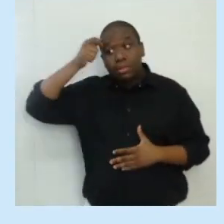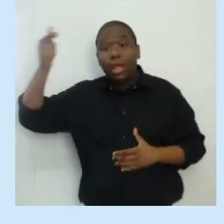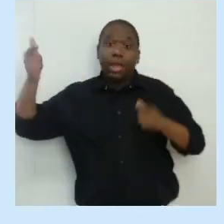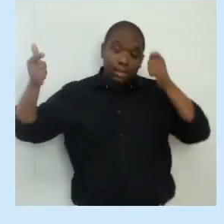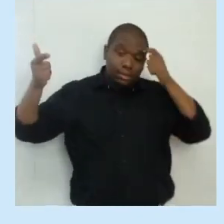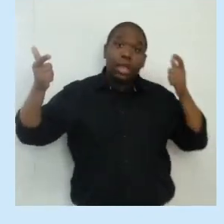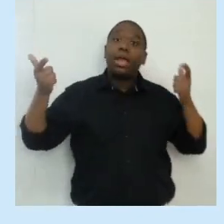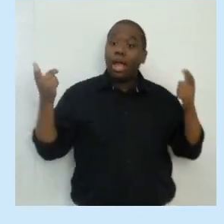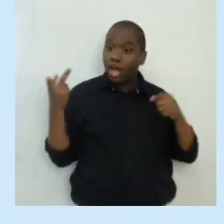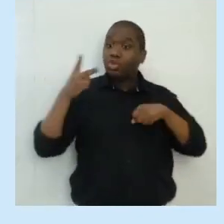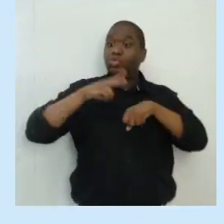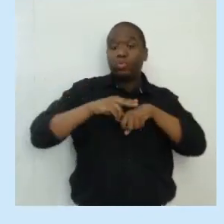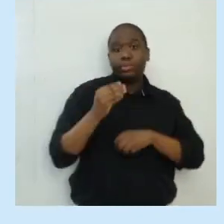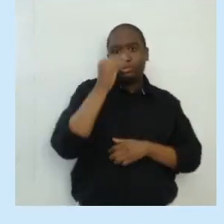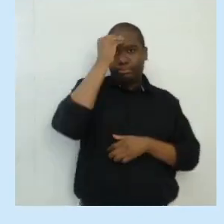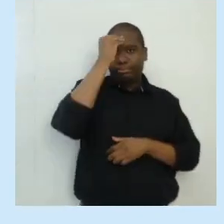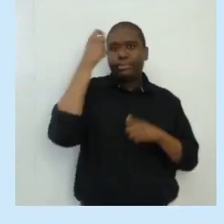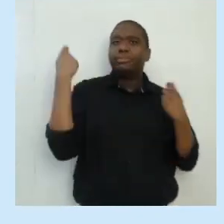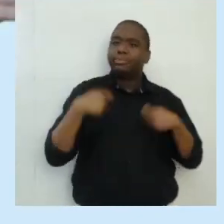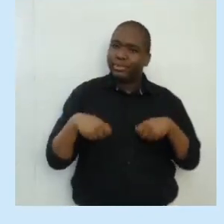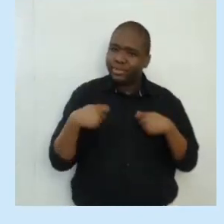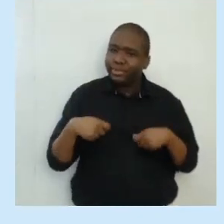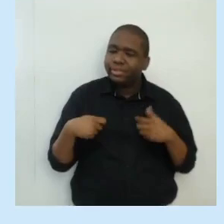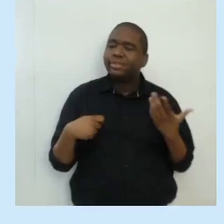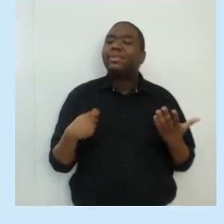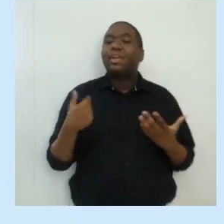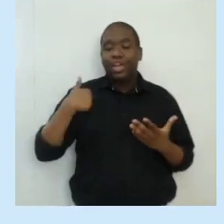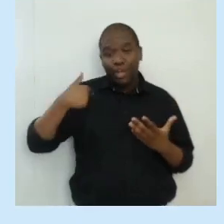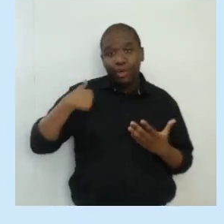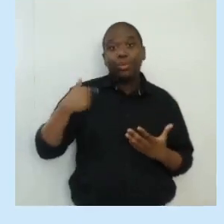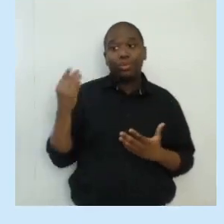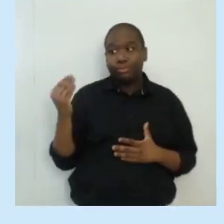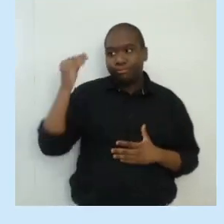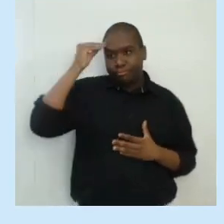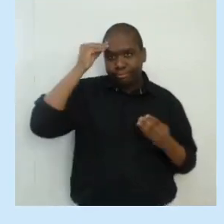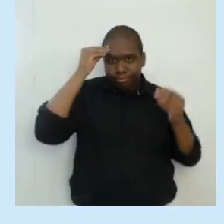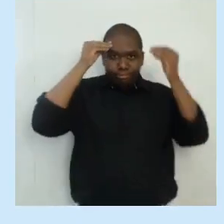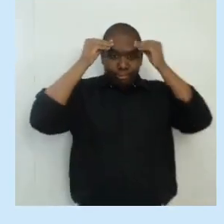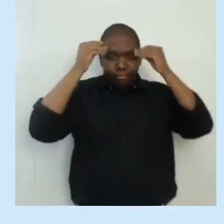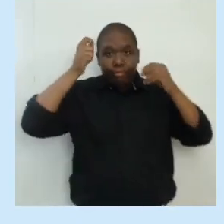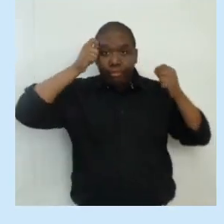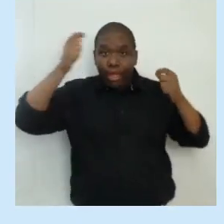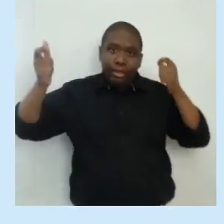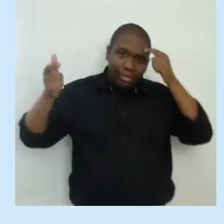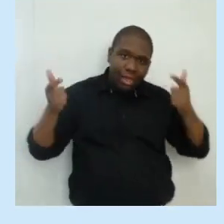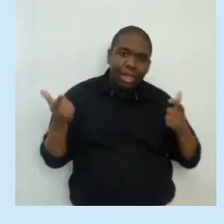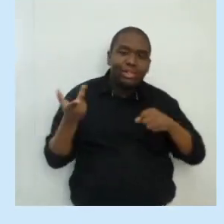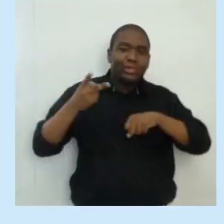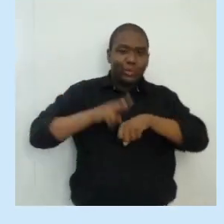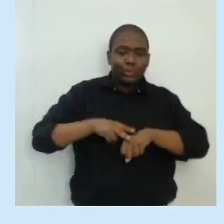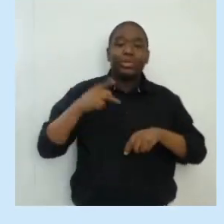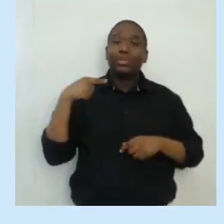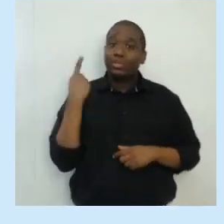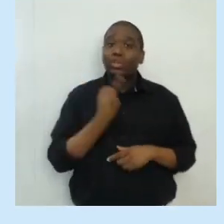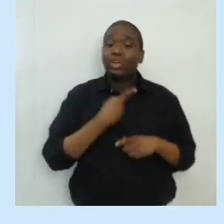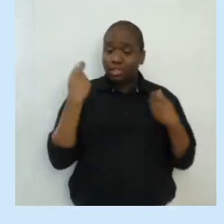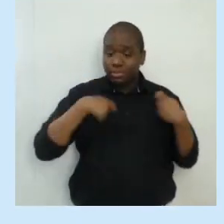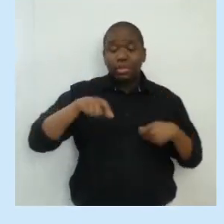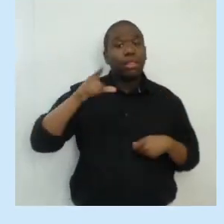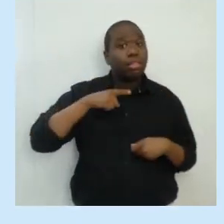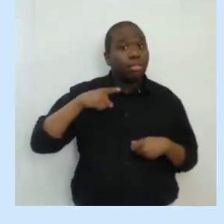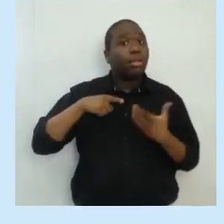ser completo, isso eu vou desde a escrita até a oralidade, a gente precisa realmente dominar